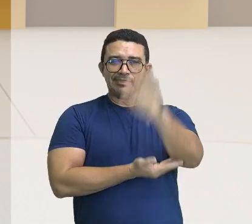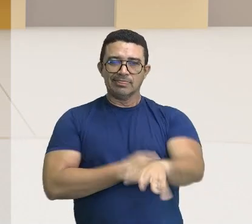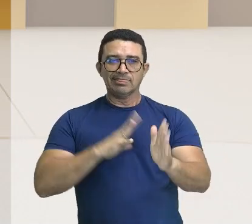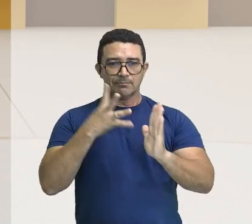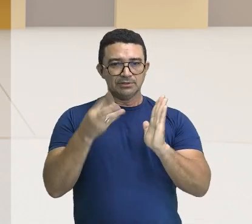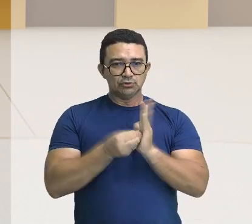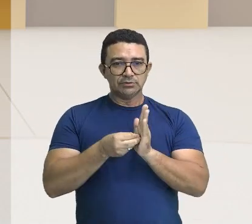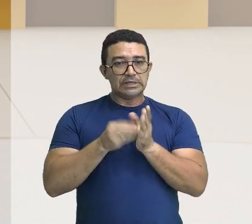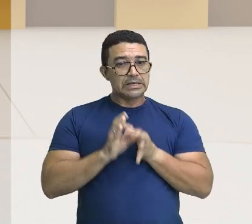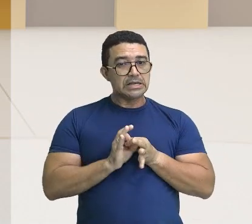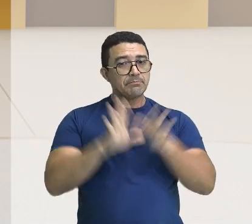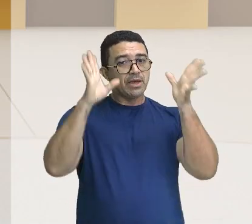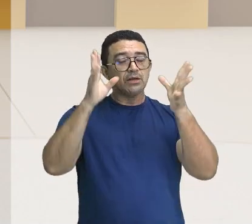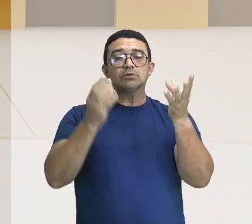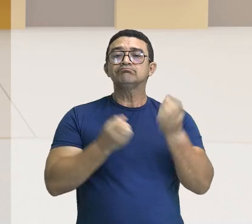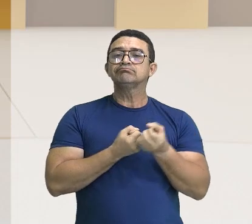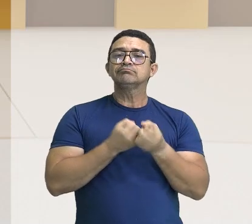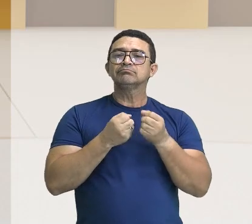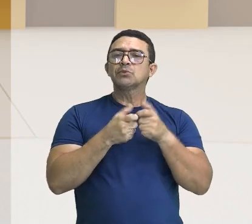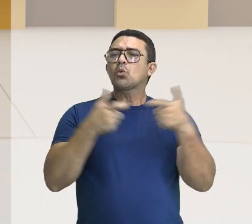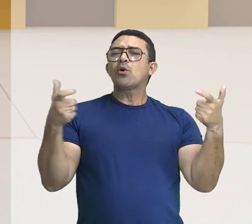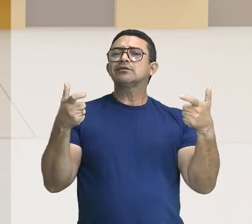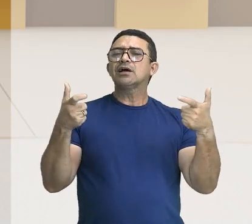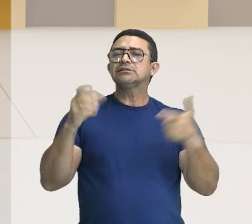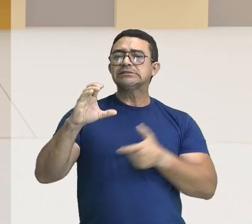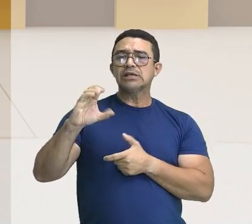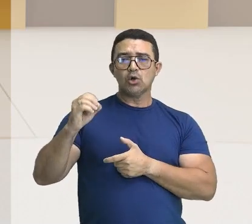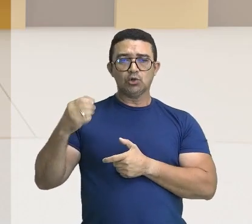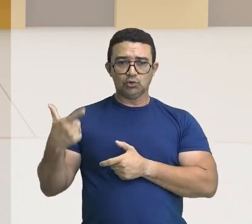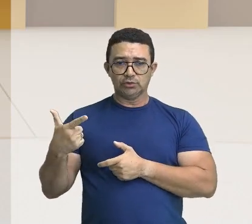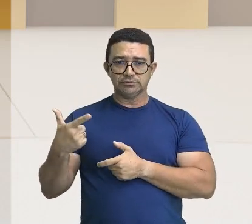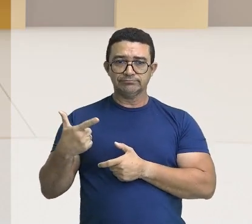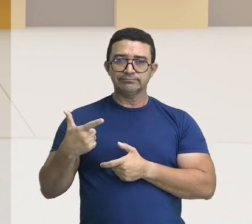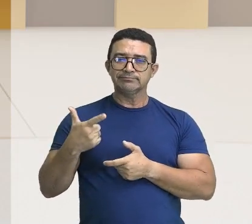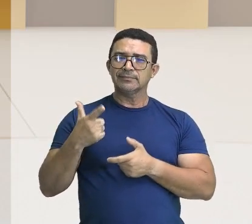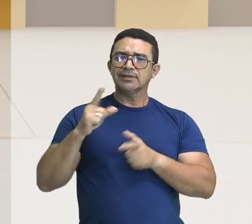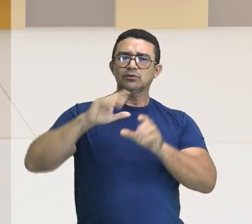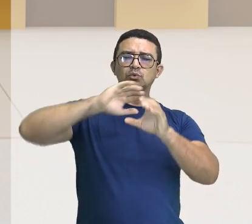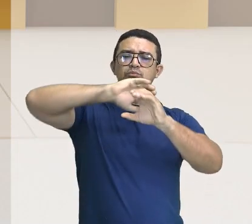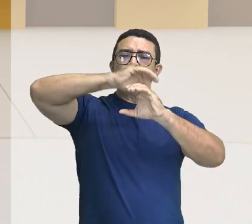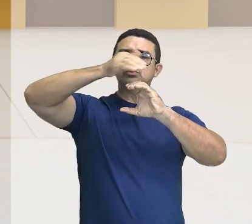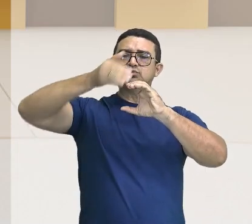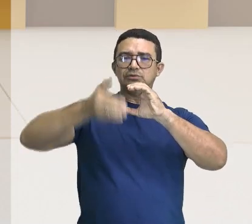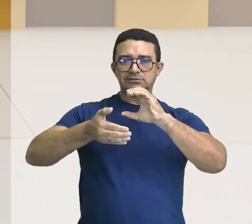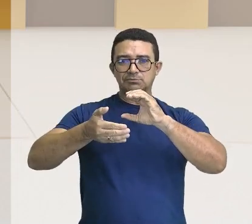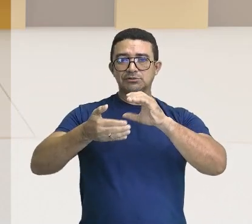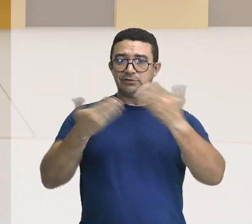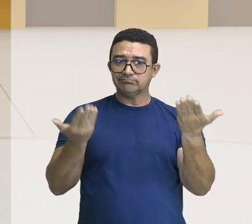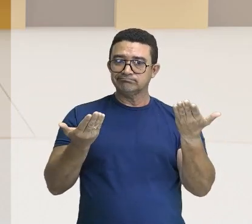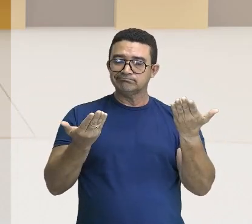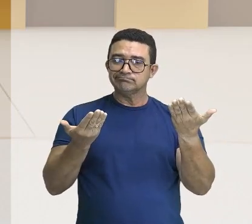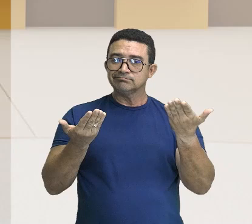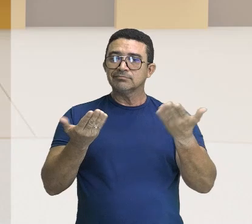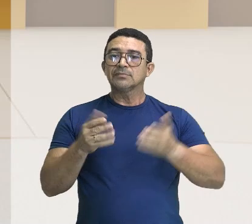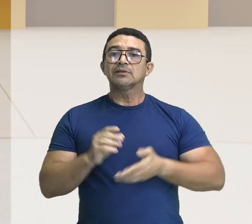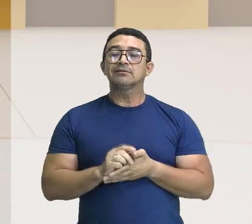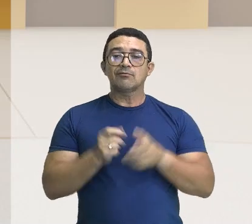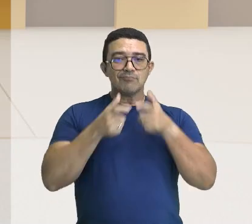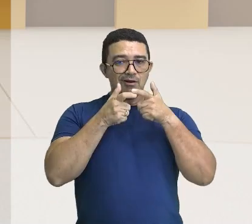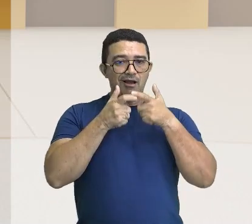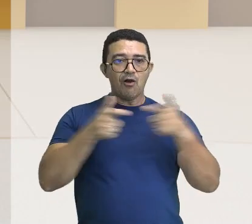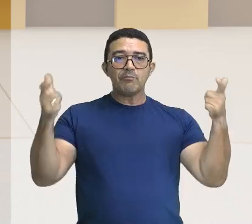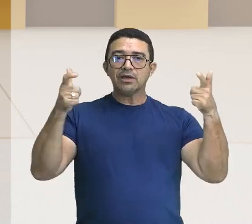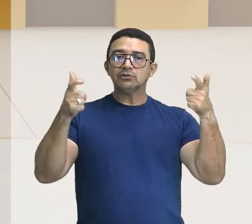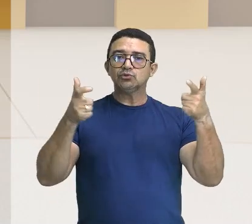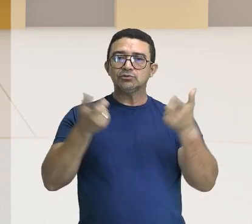ele libera grandes quantidades de carbono na atmosfera, professora, contribuindo o quê? Para o